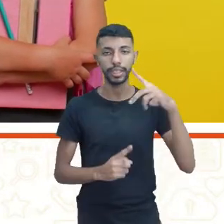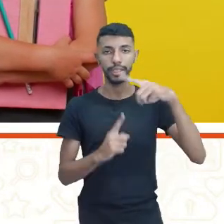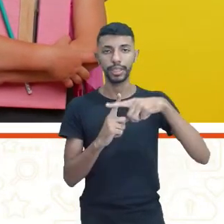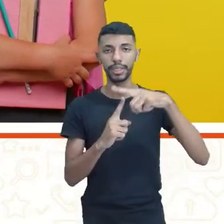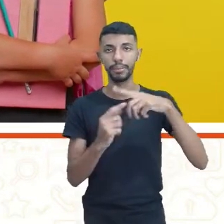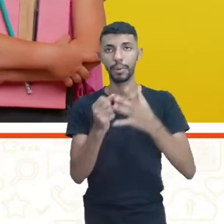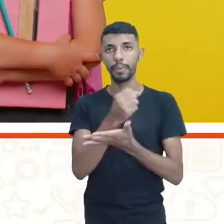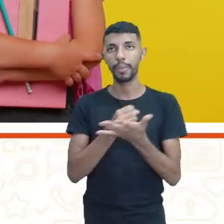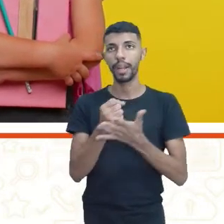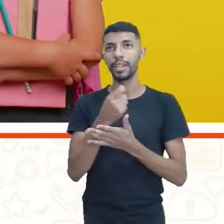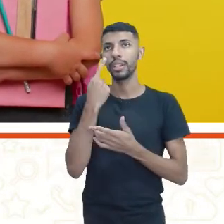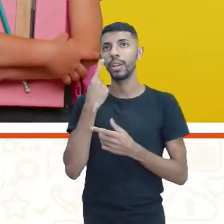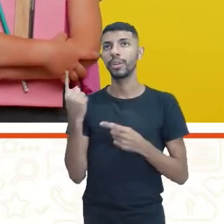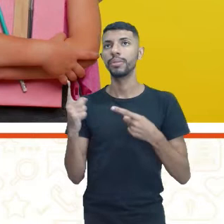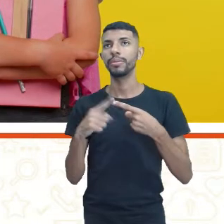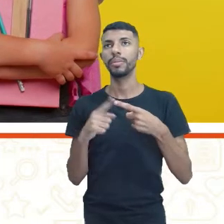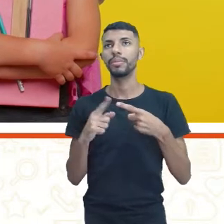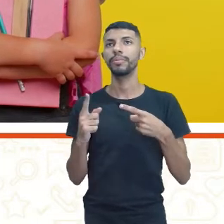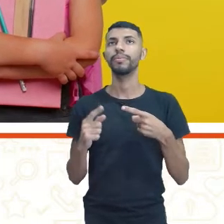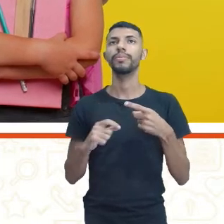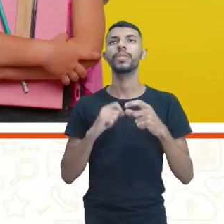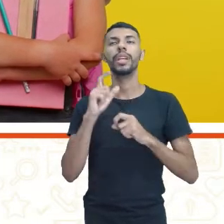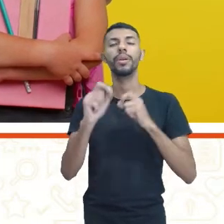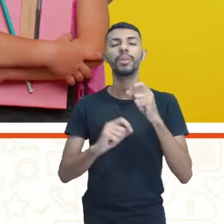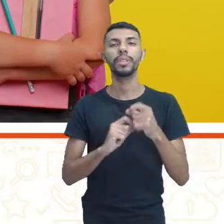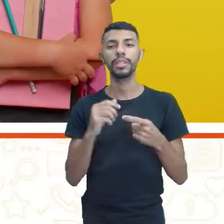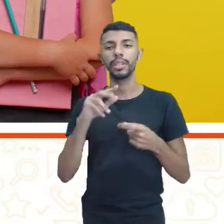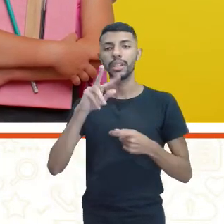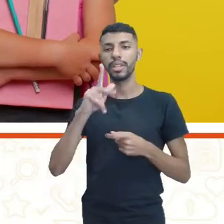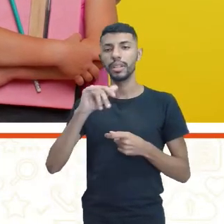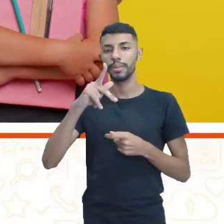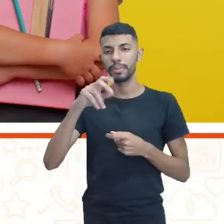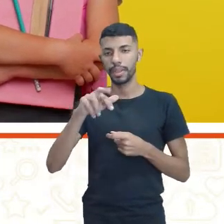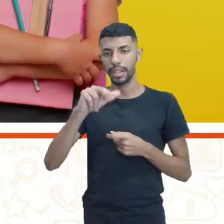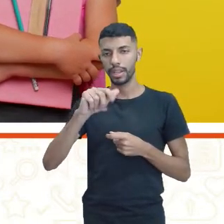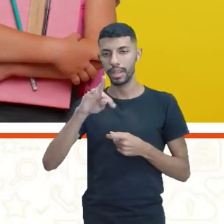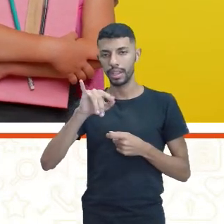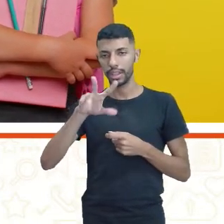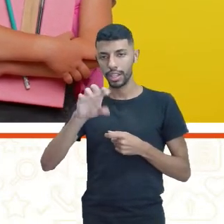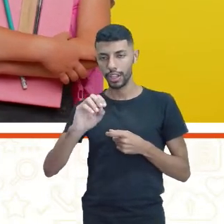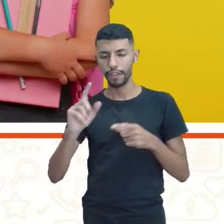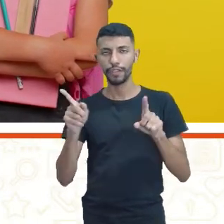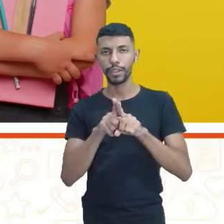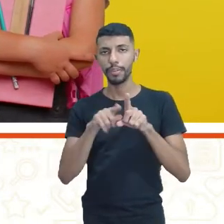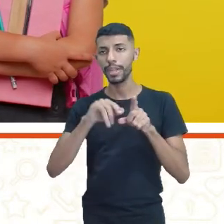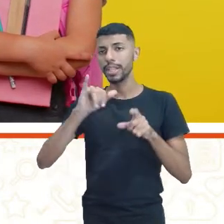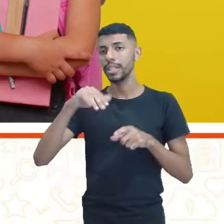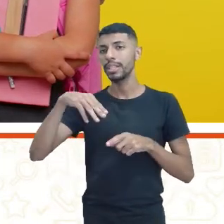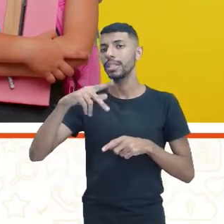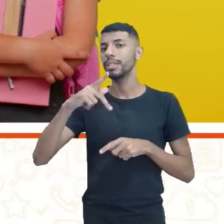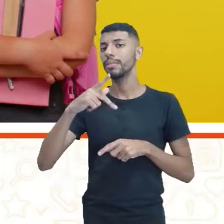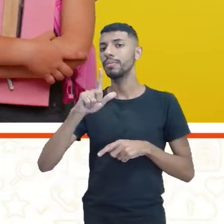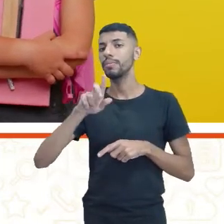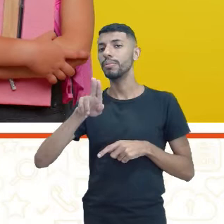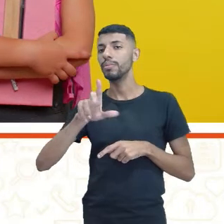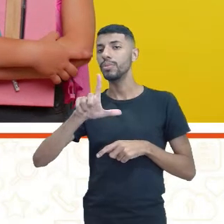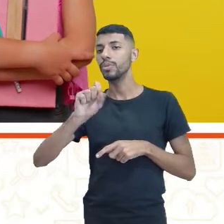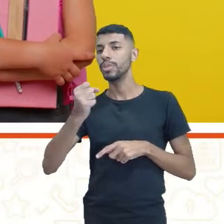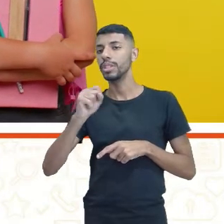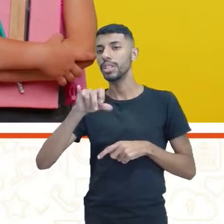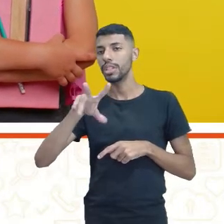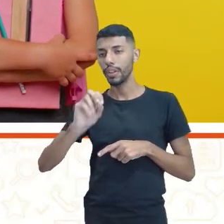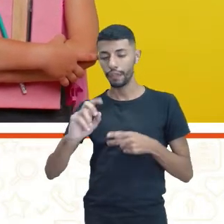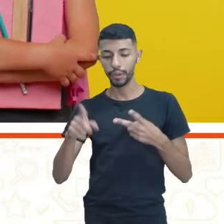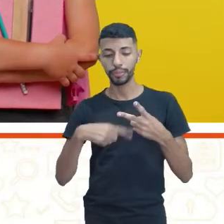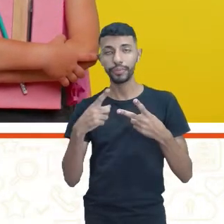de presença. Então, ele é predominantemente hiperativo e impulsivo, né, que eu falei um pouquinho antes. Ele tem uma